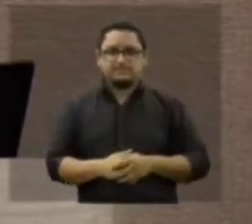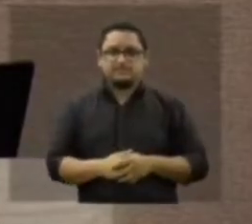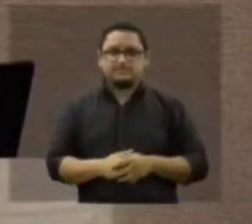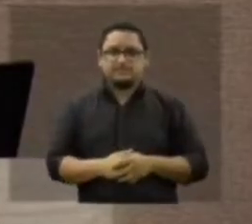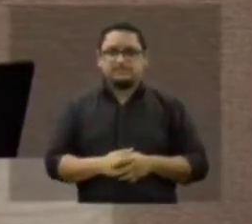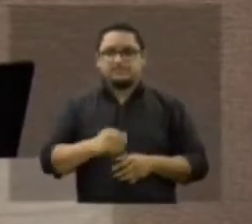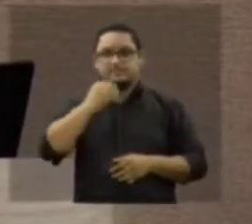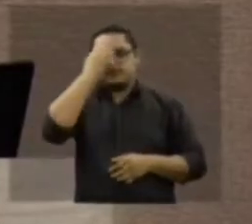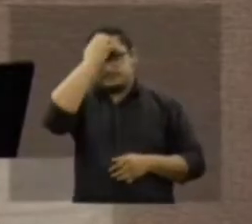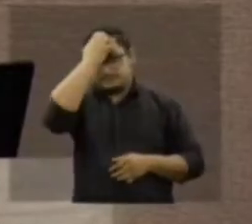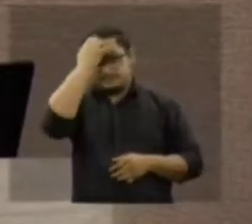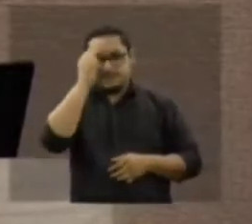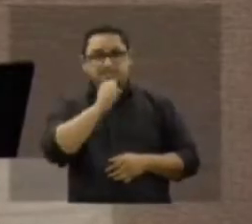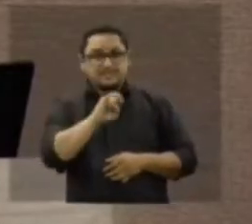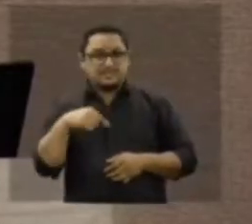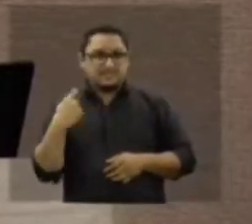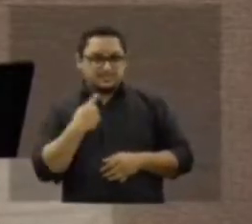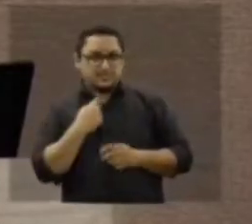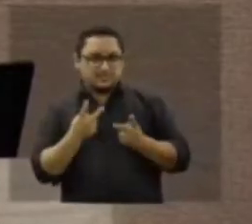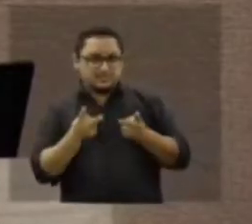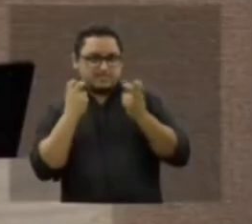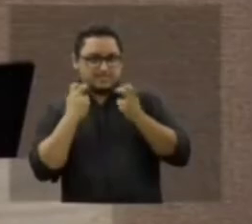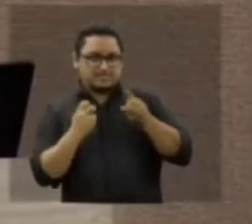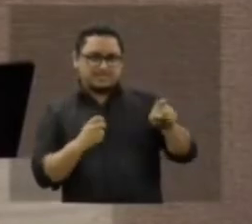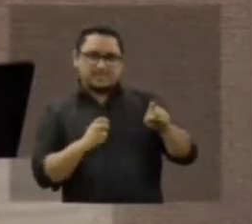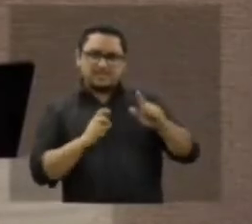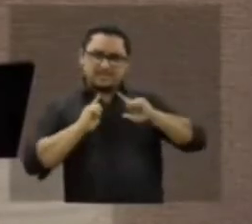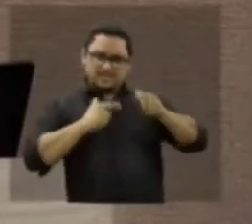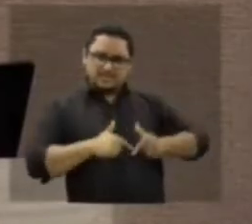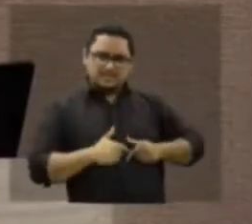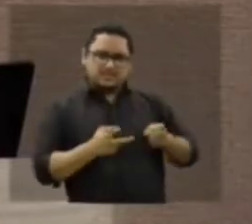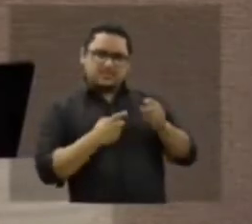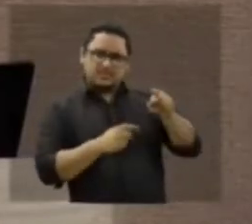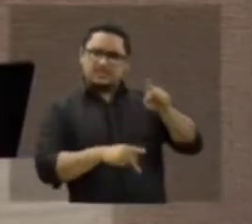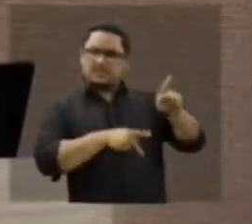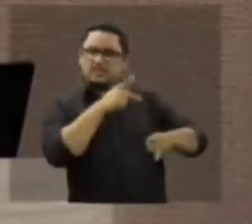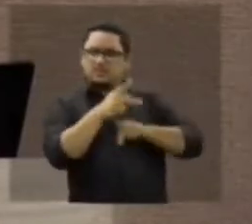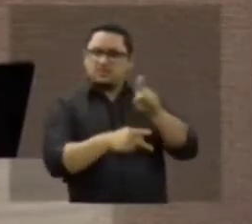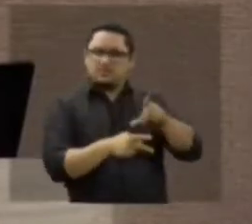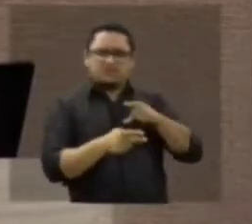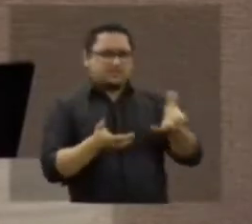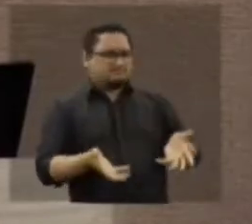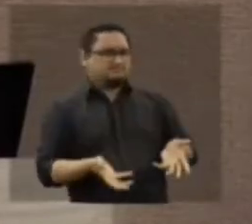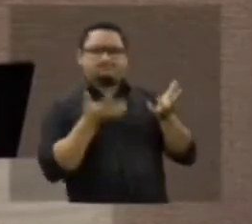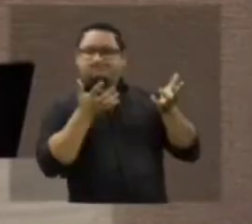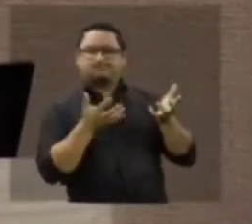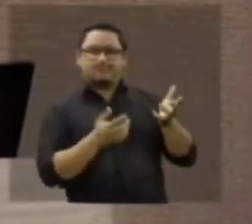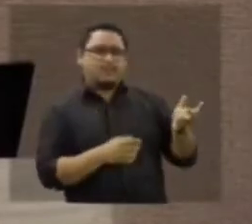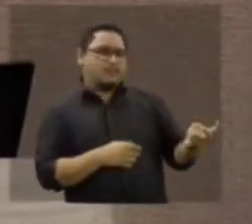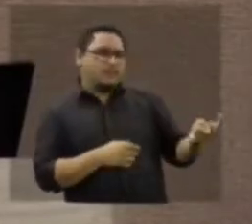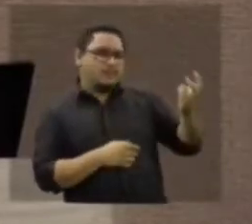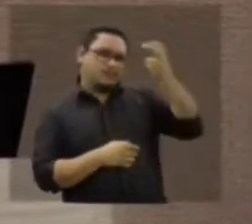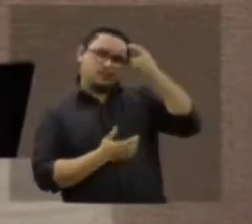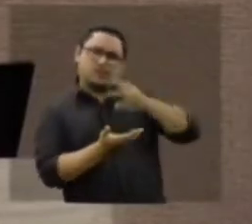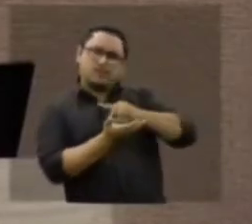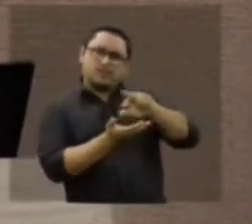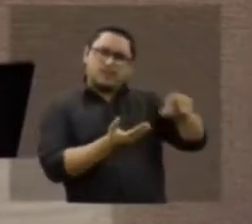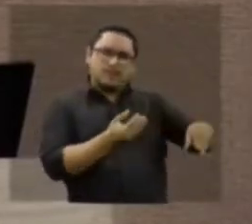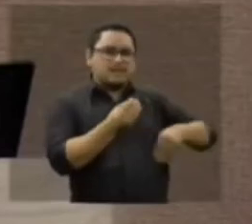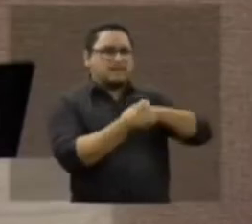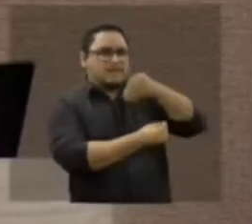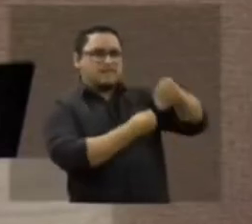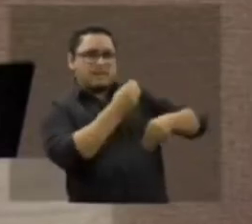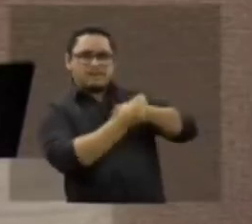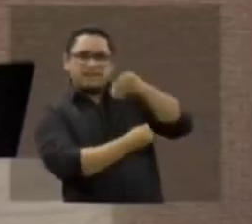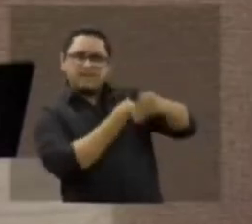ao observarmos Israel nos dias atuais testemunhamos uma nação vibrante multicultural onde diversas comunidades